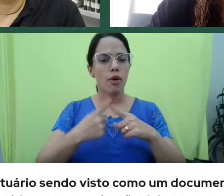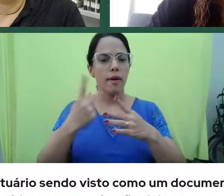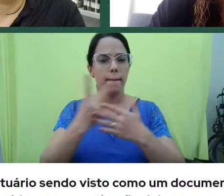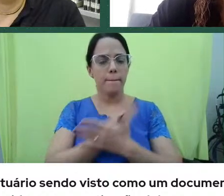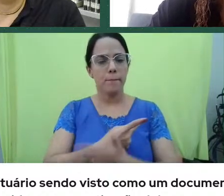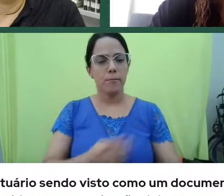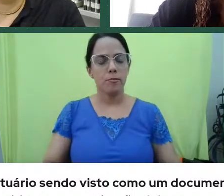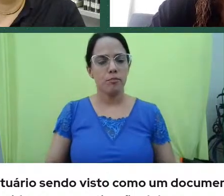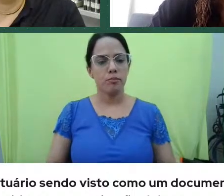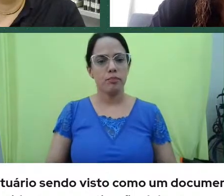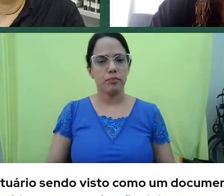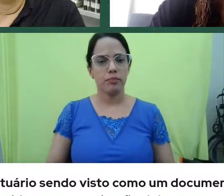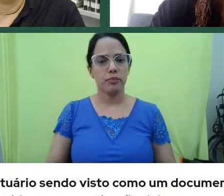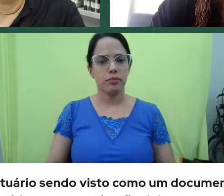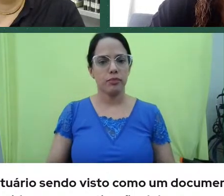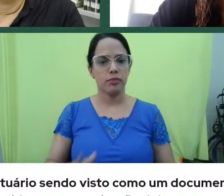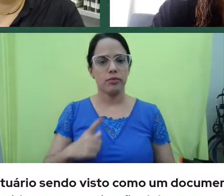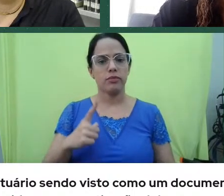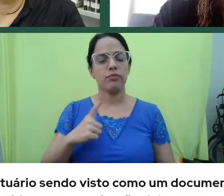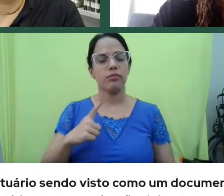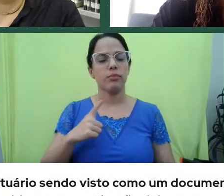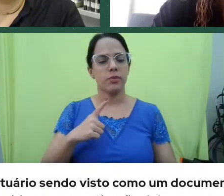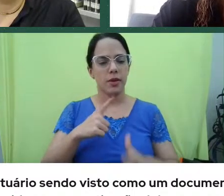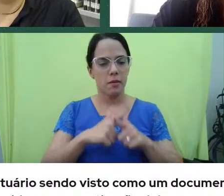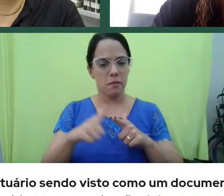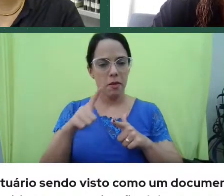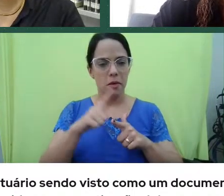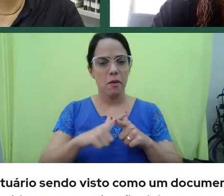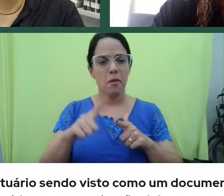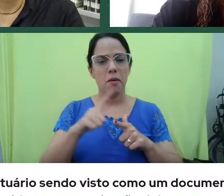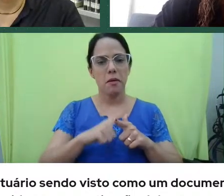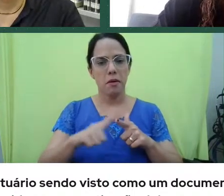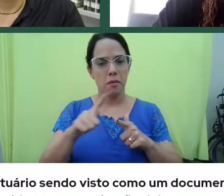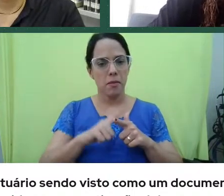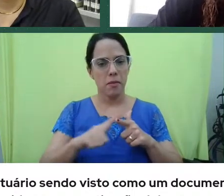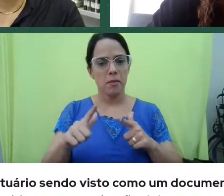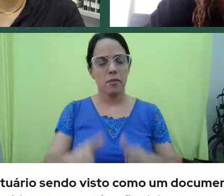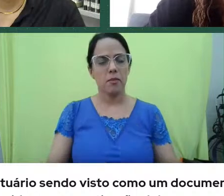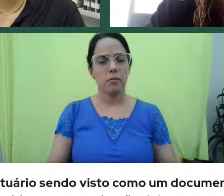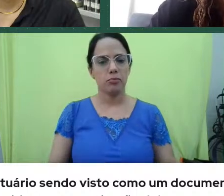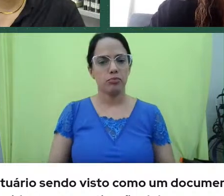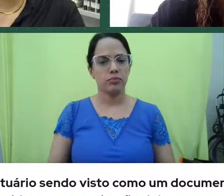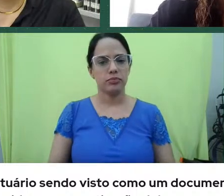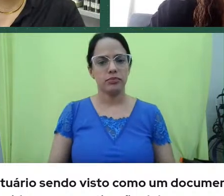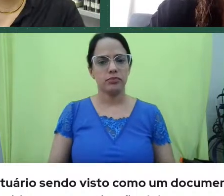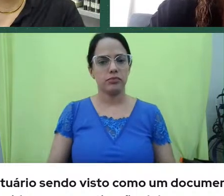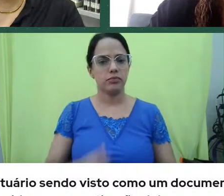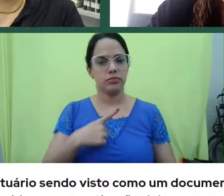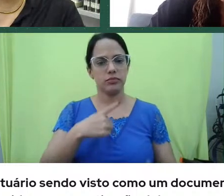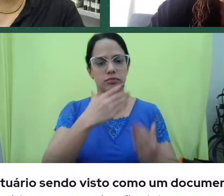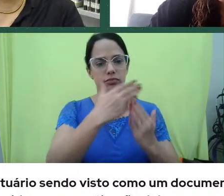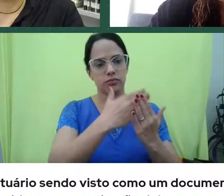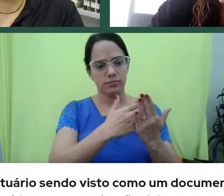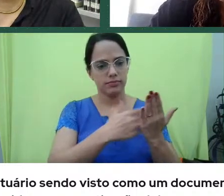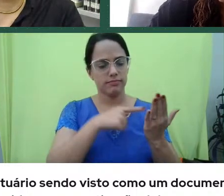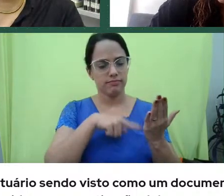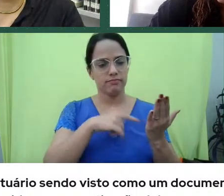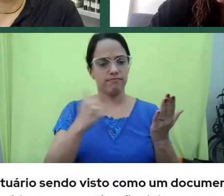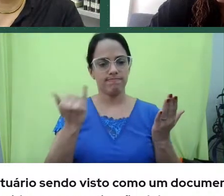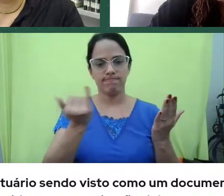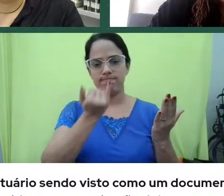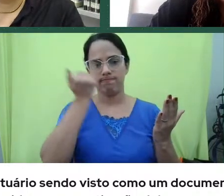Thaisa, minha filha, tem problema demais. Tem muitos problemas. O prontuário ele é ultra mega importante,